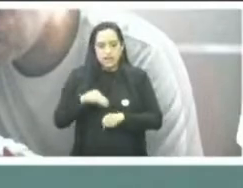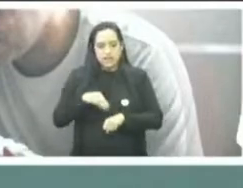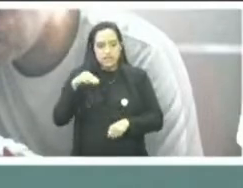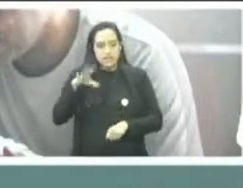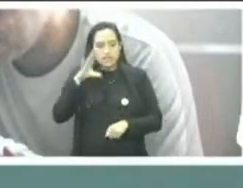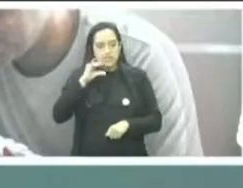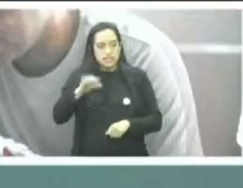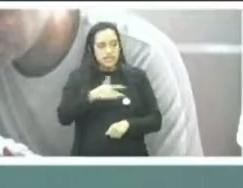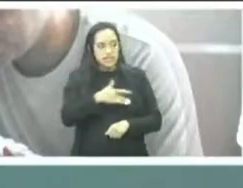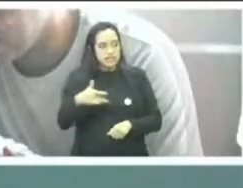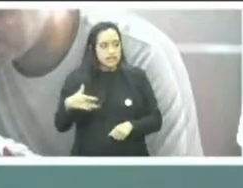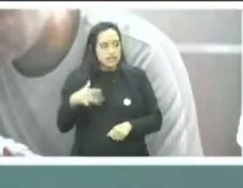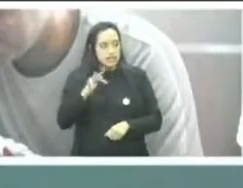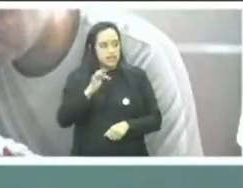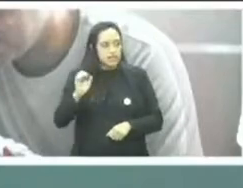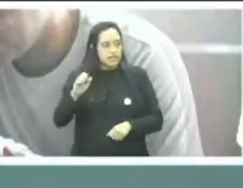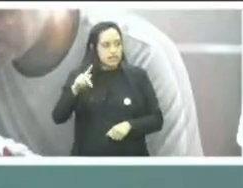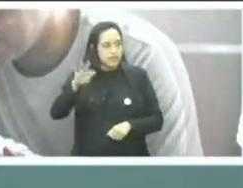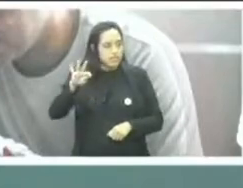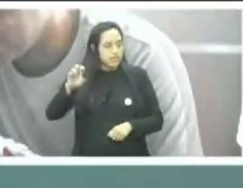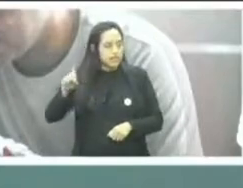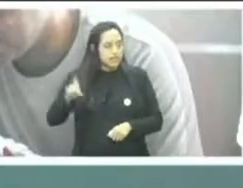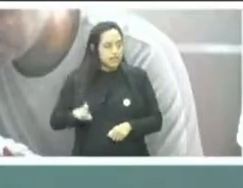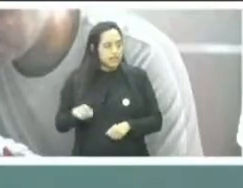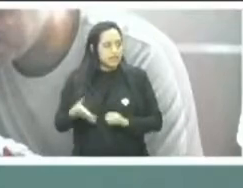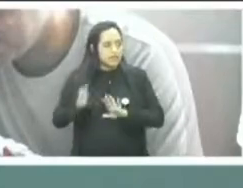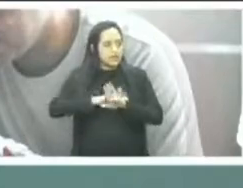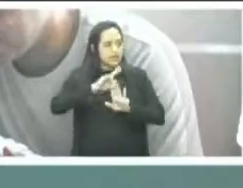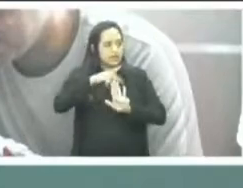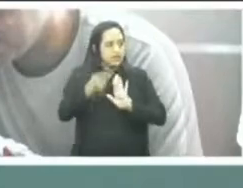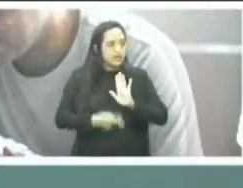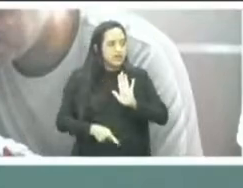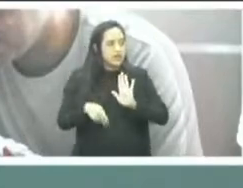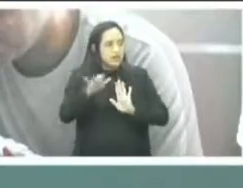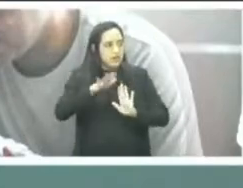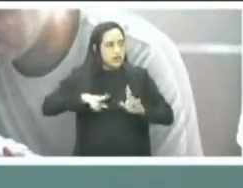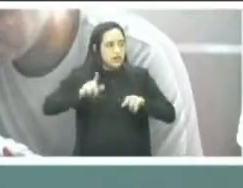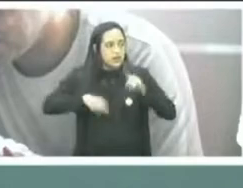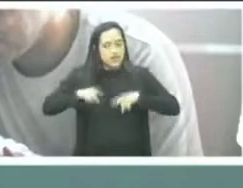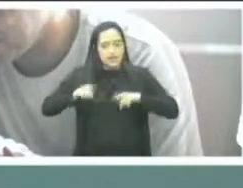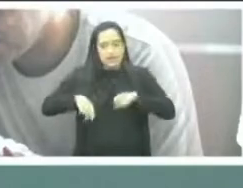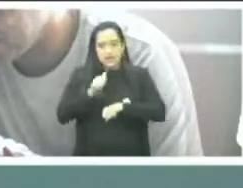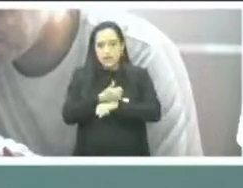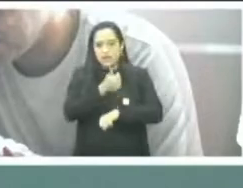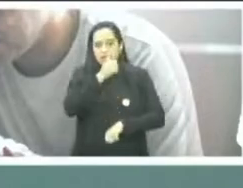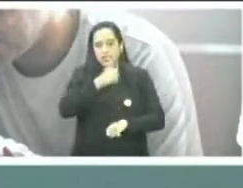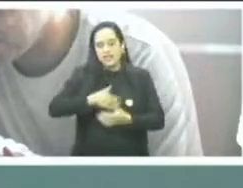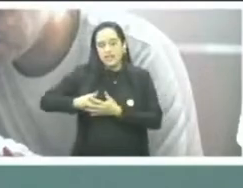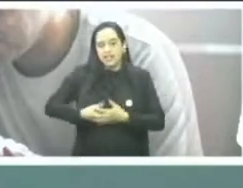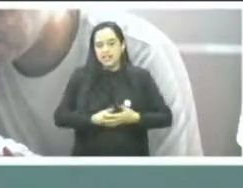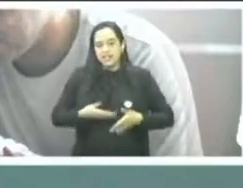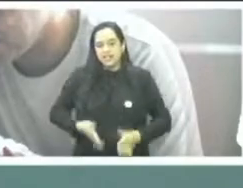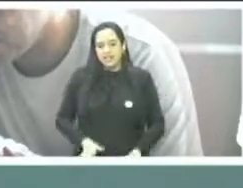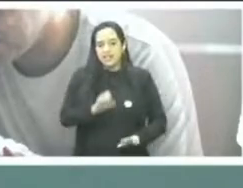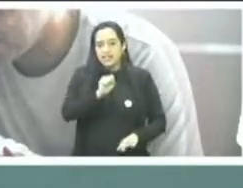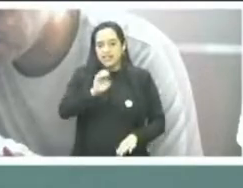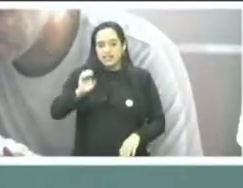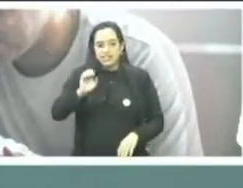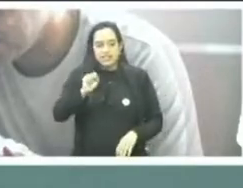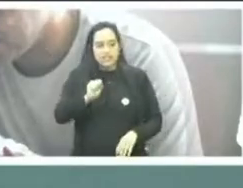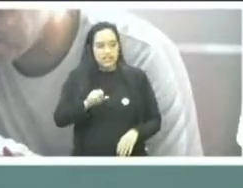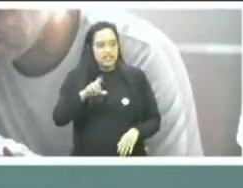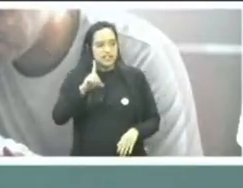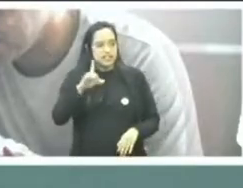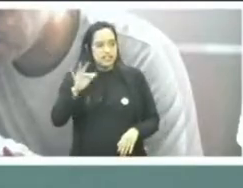saúde pela FEPEX, preceptora do programa de residência multiprofissional em neonatologia, CSDF, e tutora do método